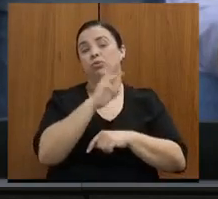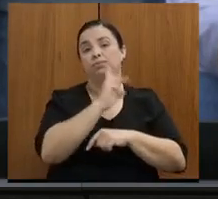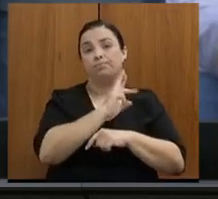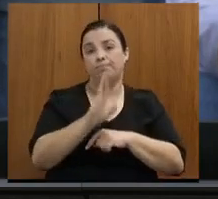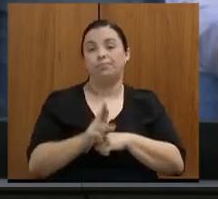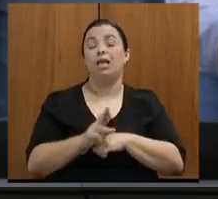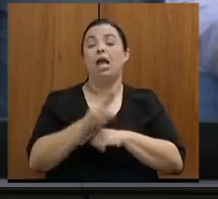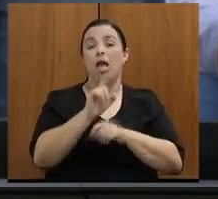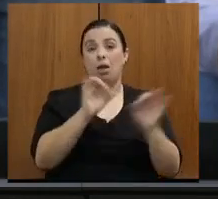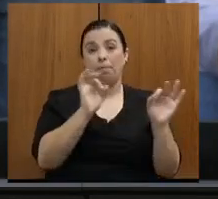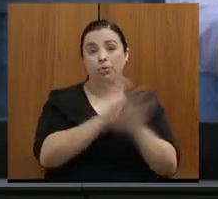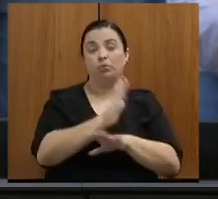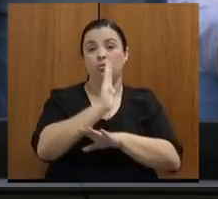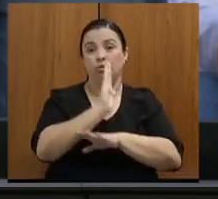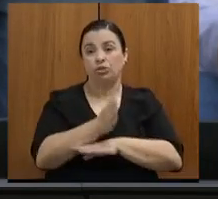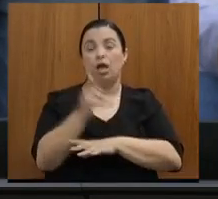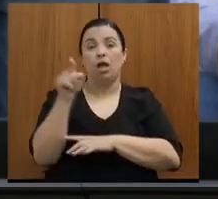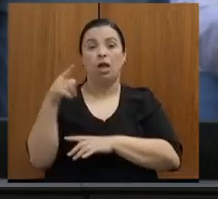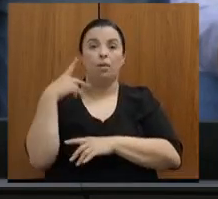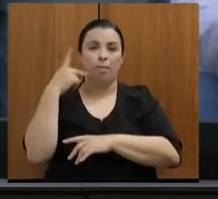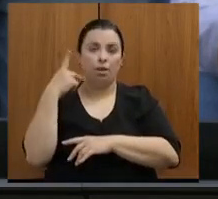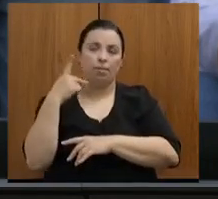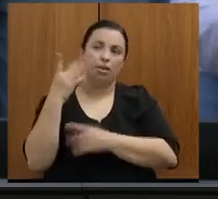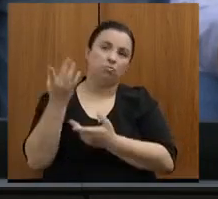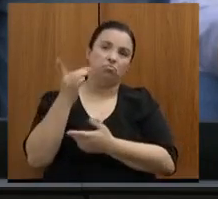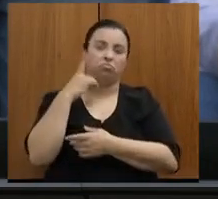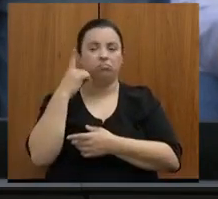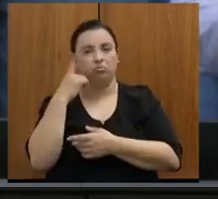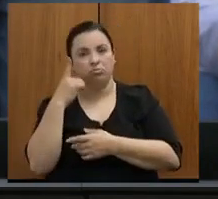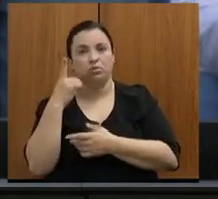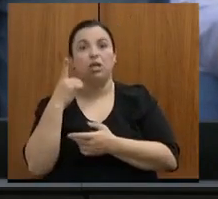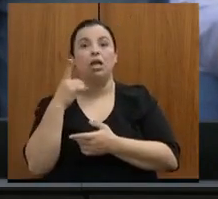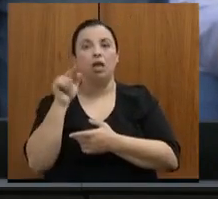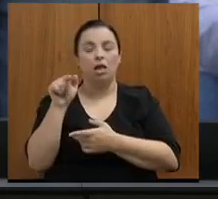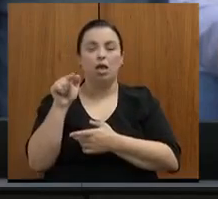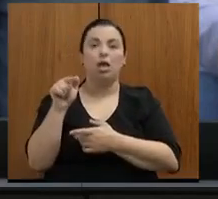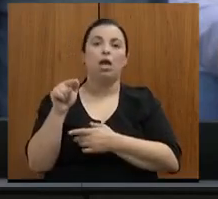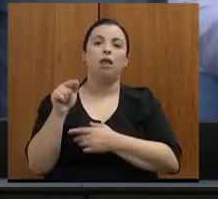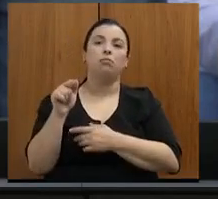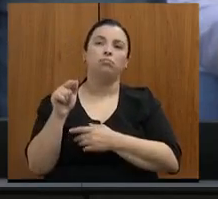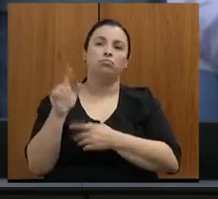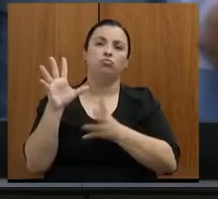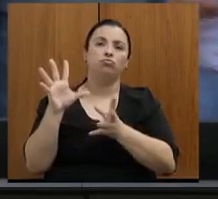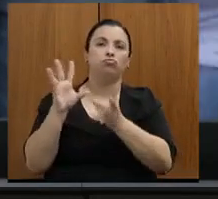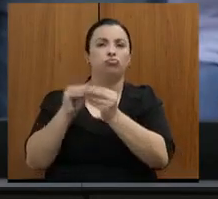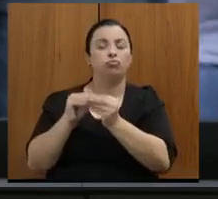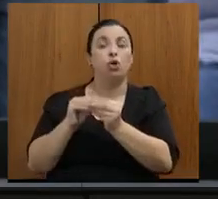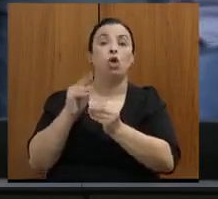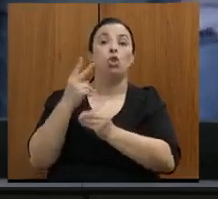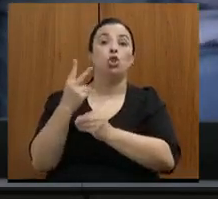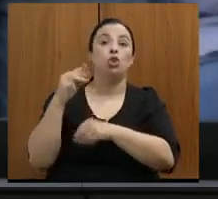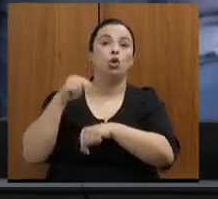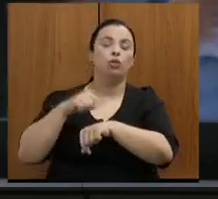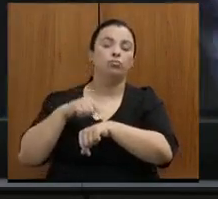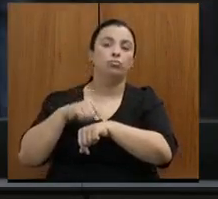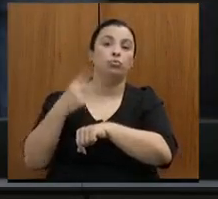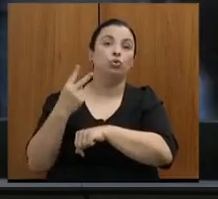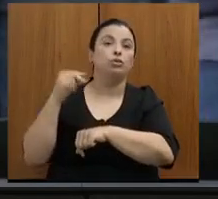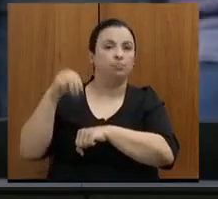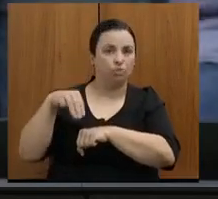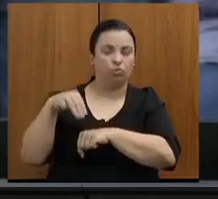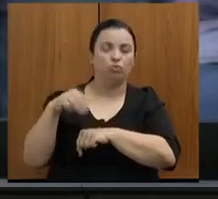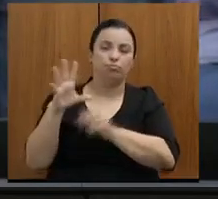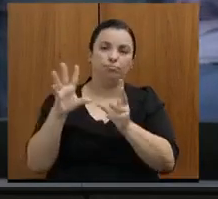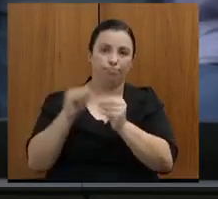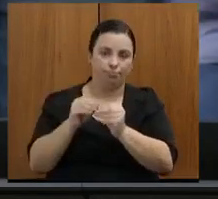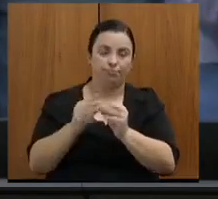estadual, o parlamentar ou a parlamentar que o interpelou disporará de até dois minutos para as suas considerações